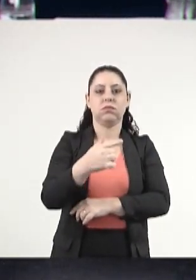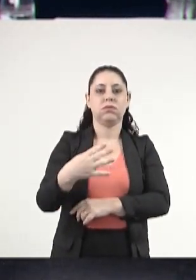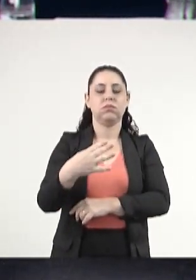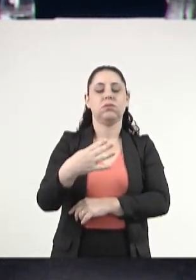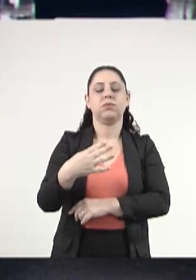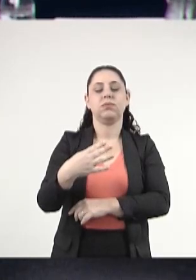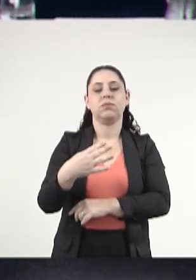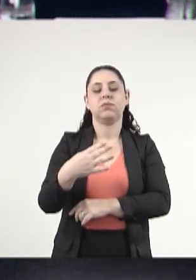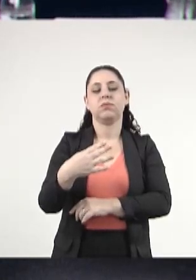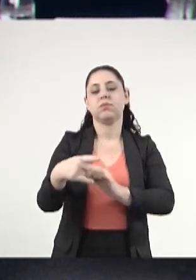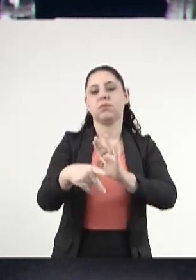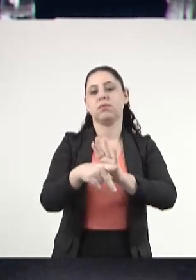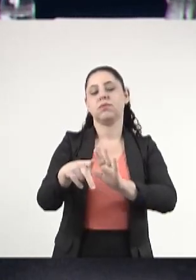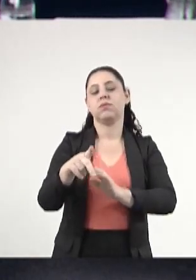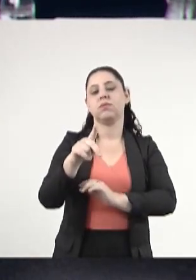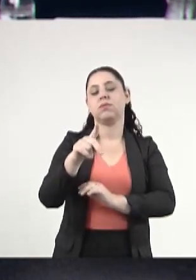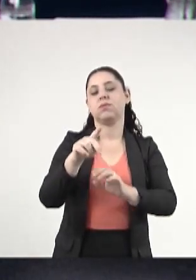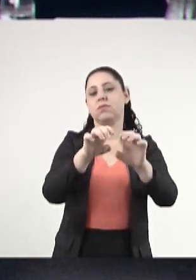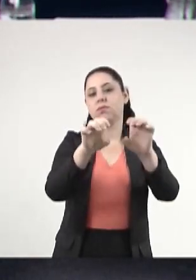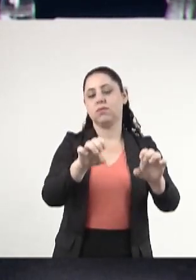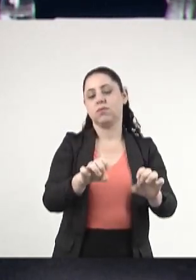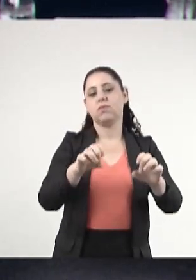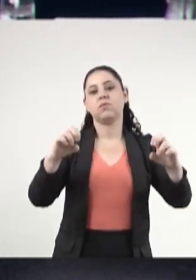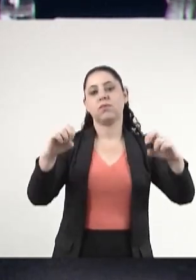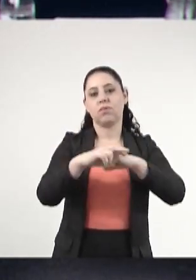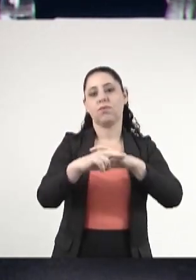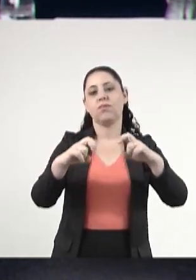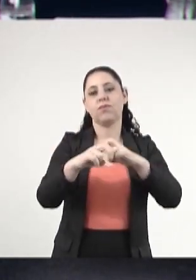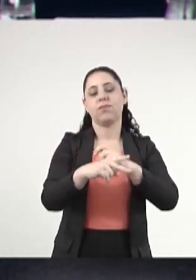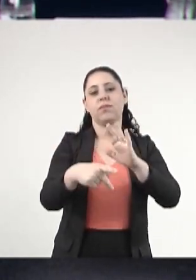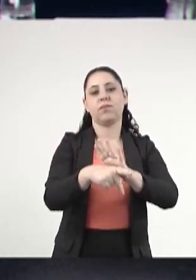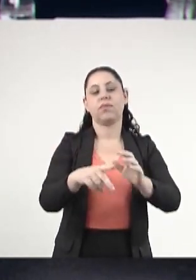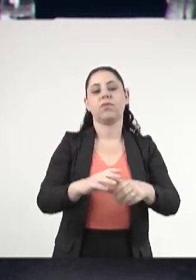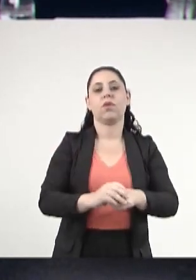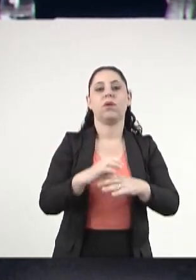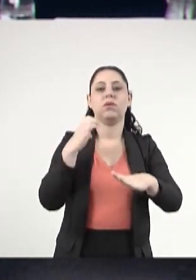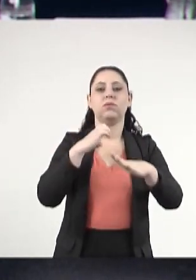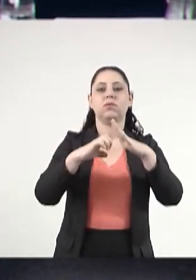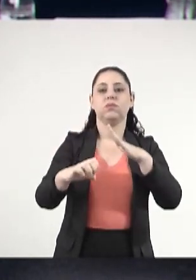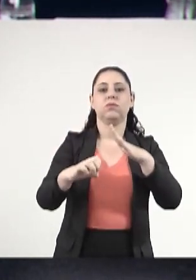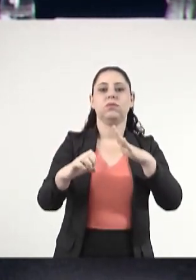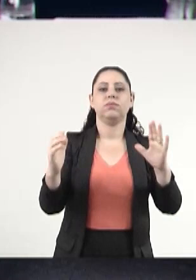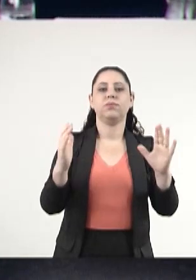177919/24 do Departamento Nacional de Infraestrutura e Transportes. E-mail do